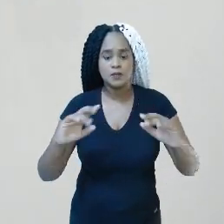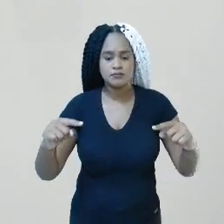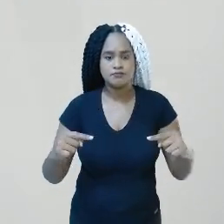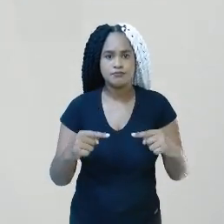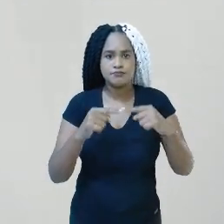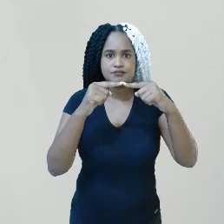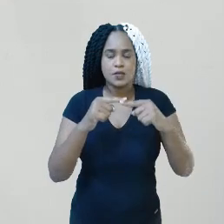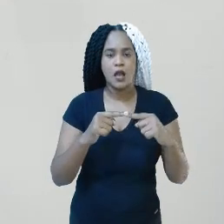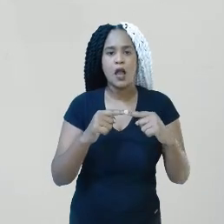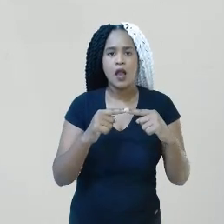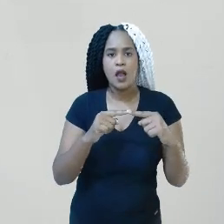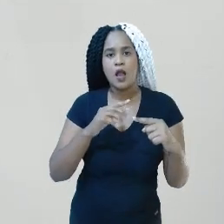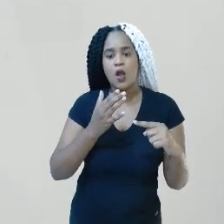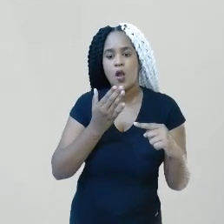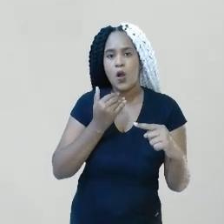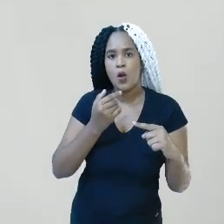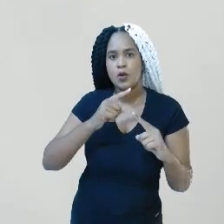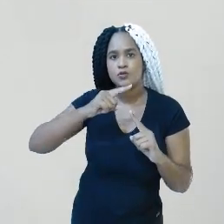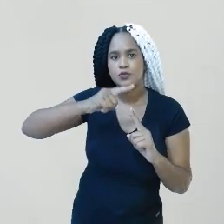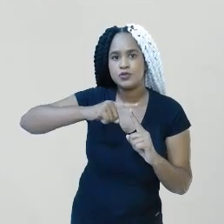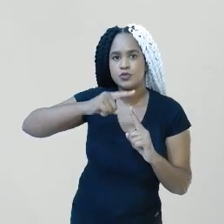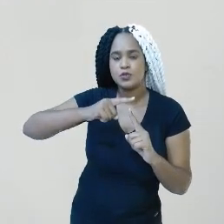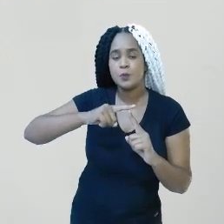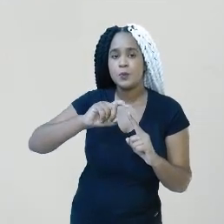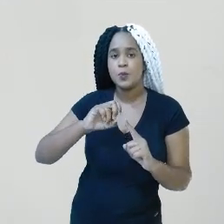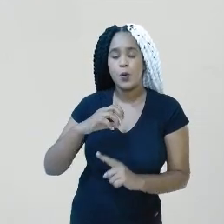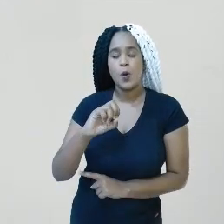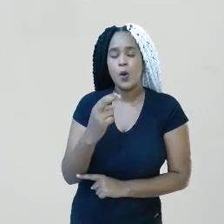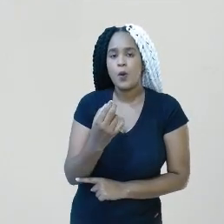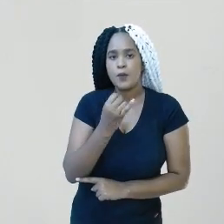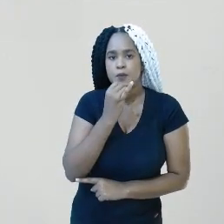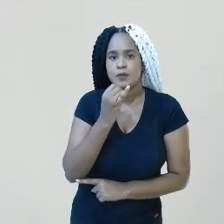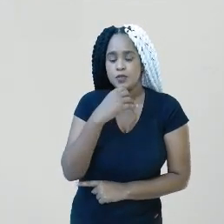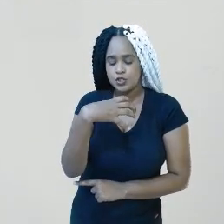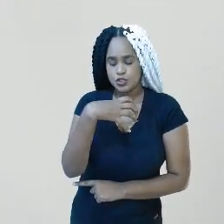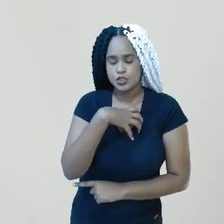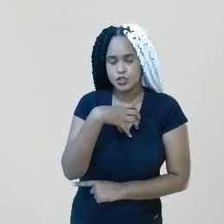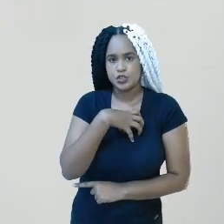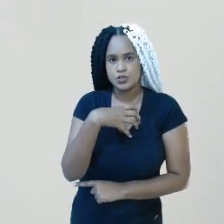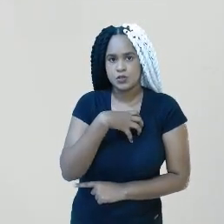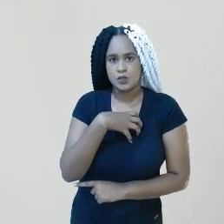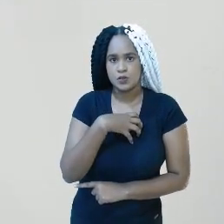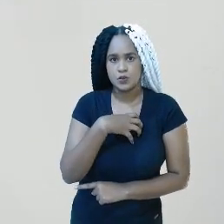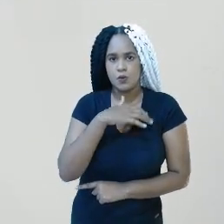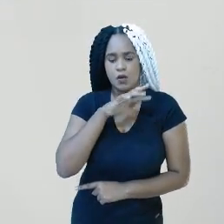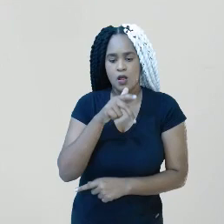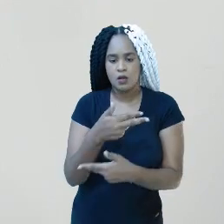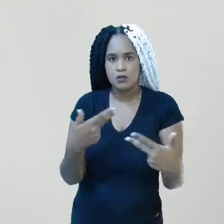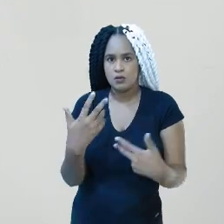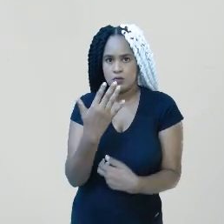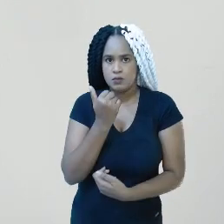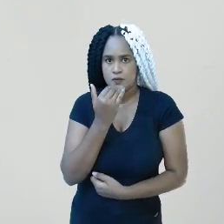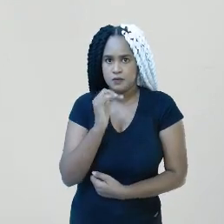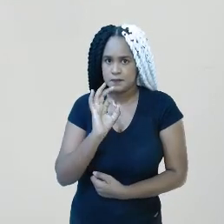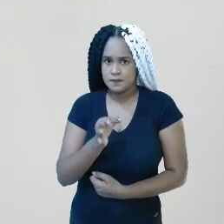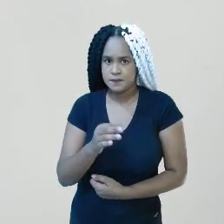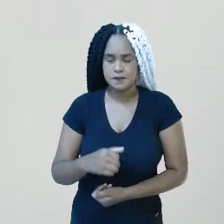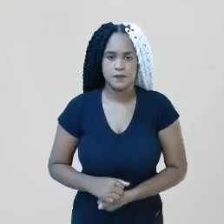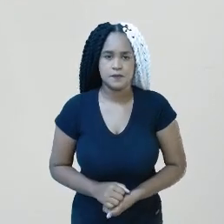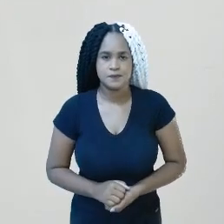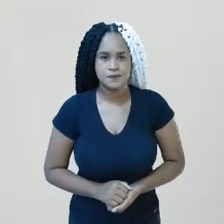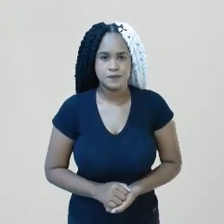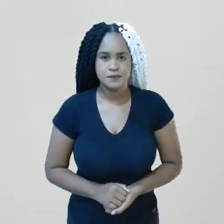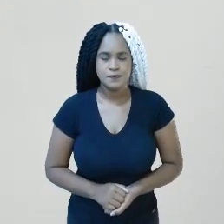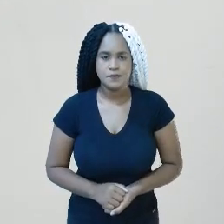alimentação, de acordo com a forma, não é nem o tipo de alimentação, é a forma como esses seres se alimentam, tá? Então,